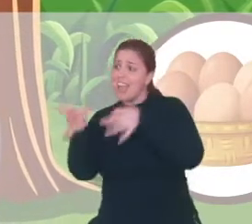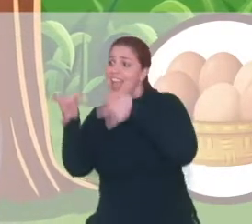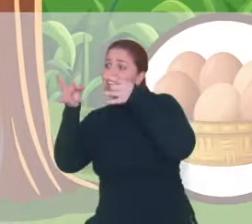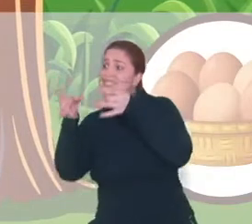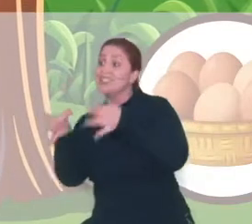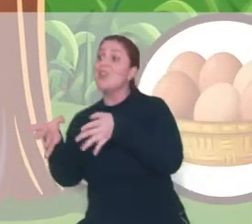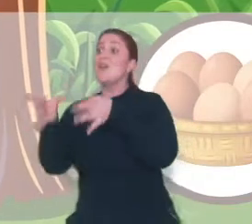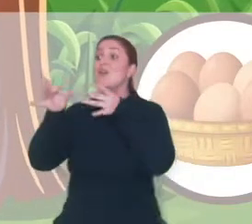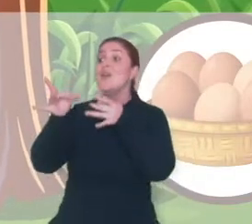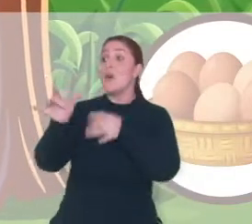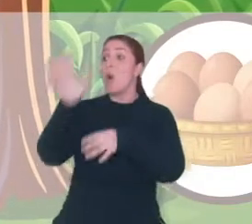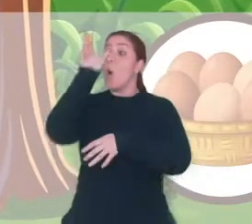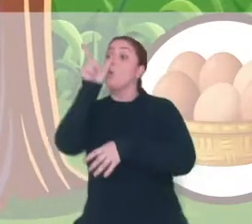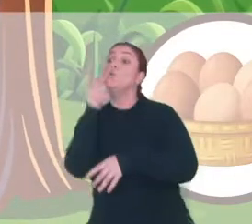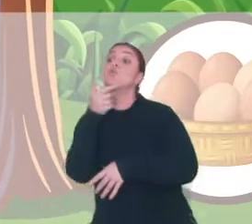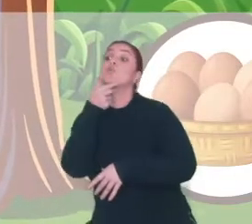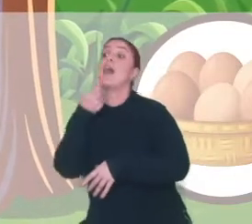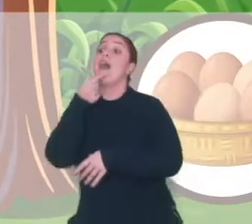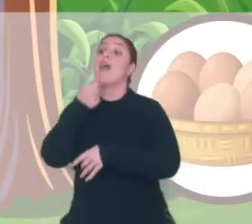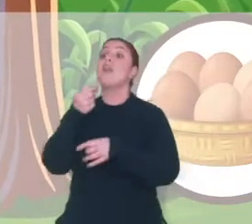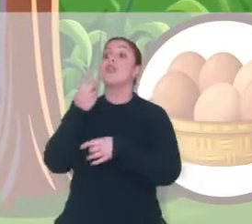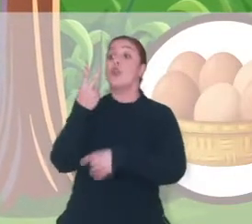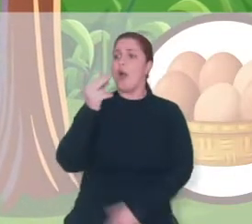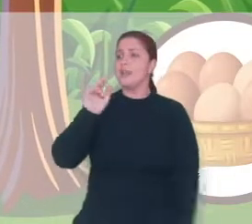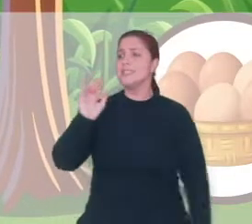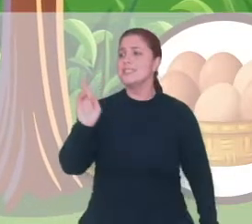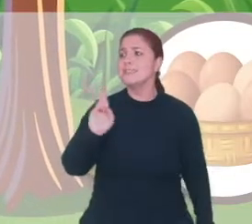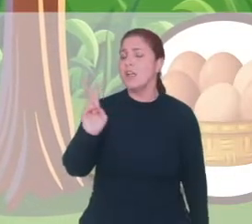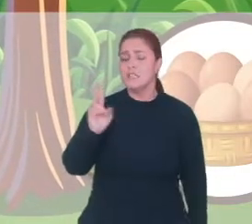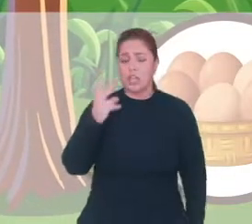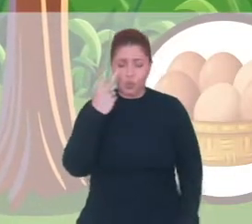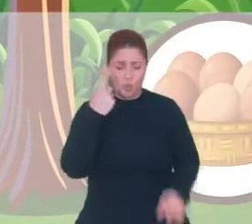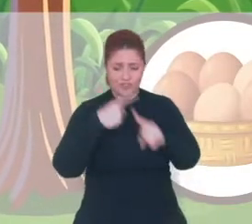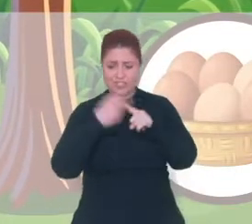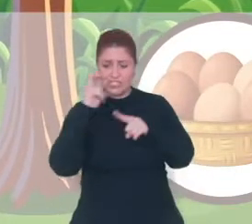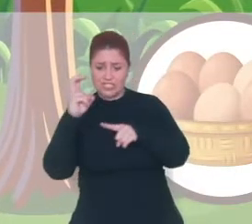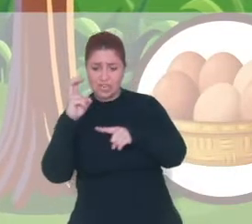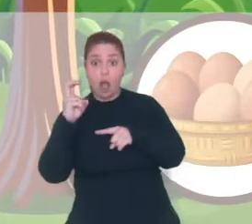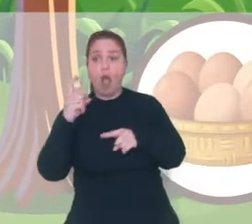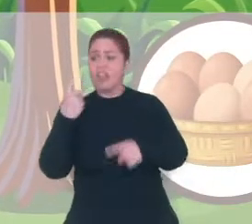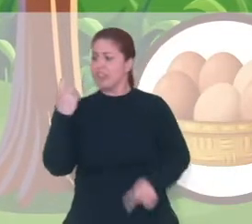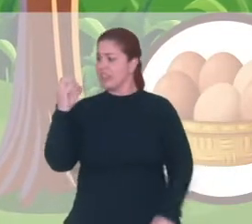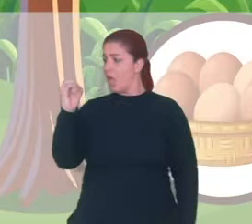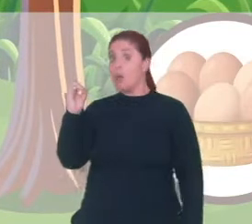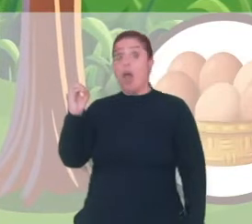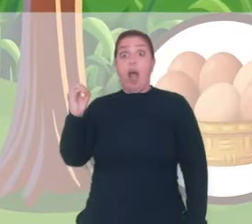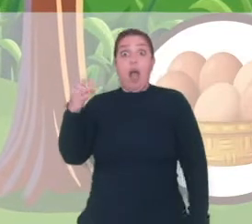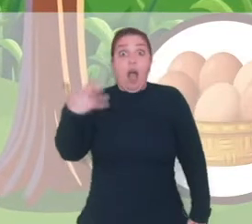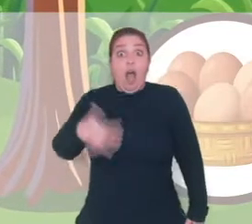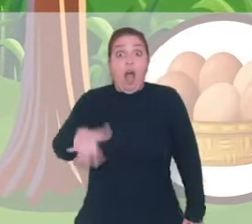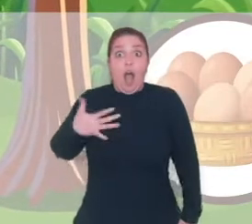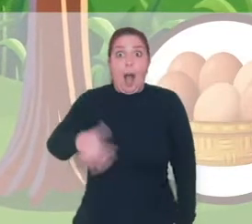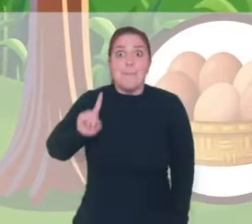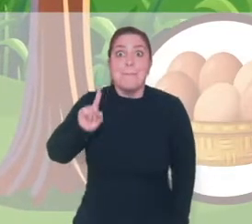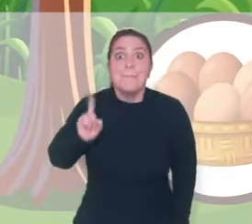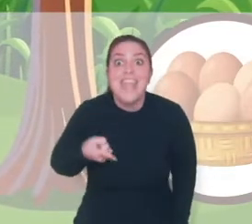a 2 cruzeiros cada um. 2 vezes 5, 10. 1000